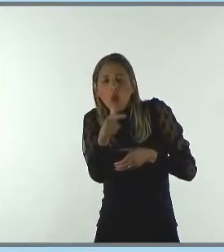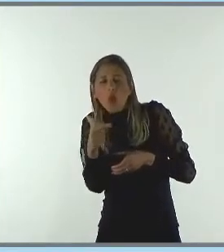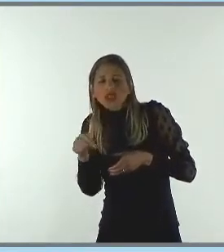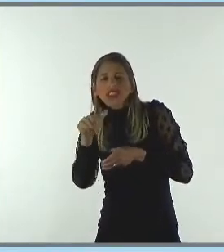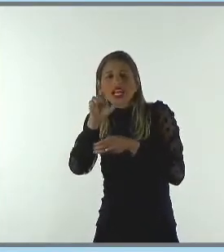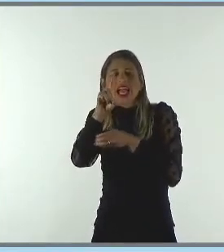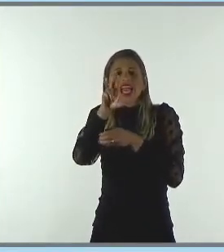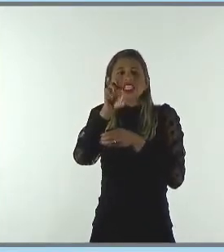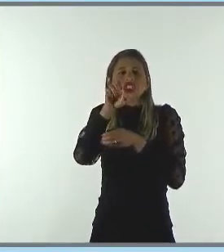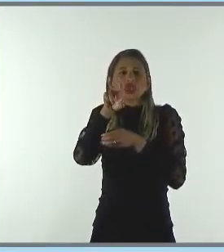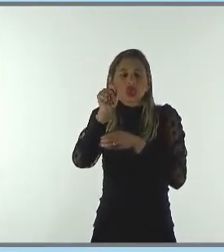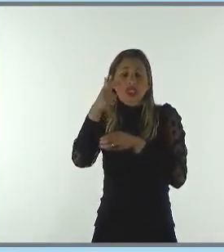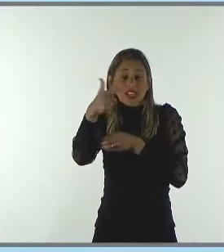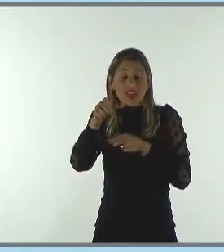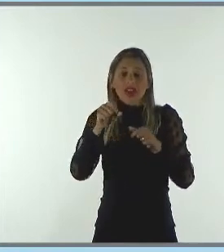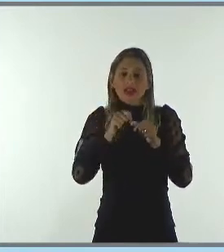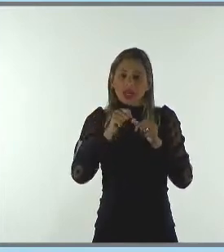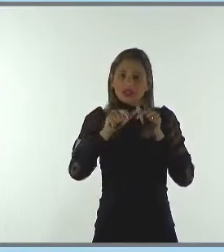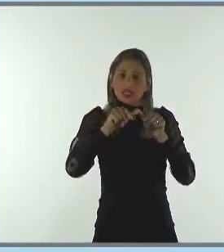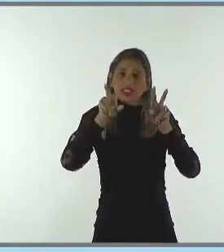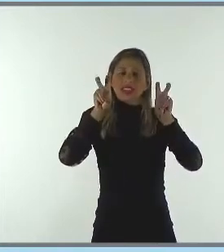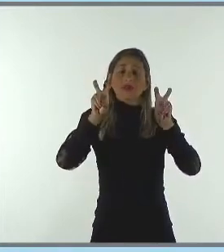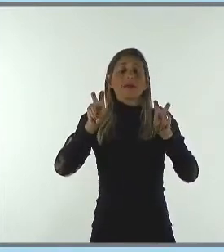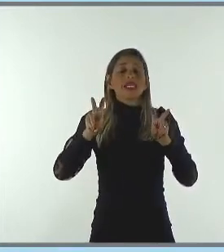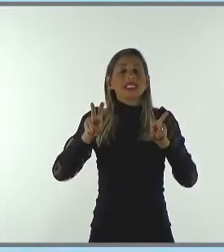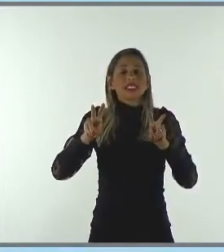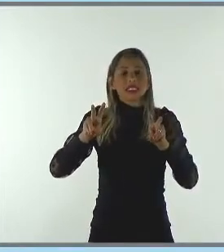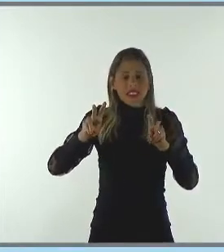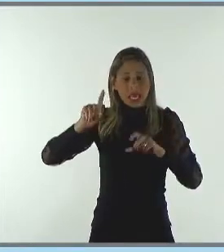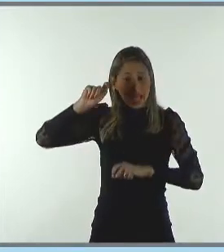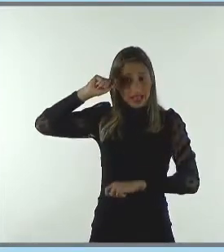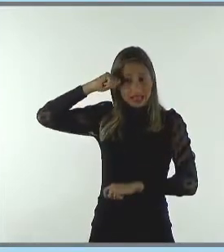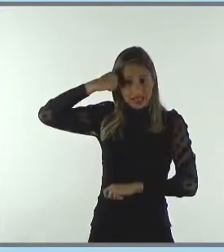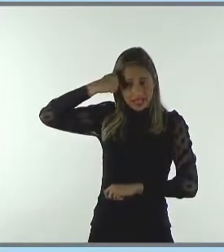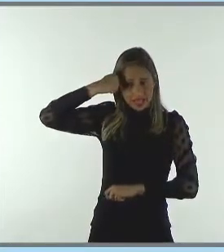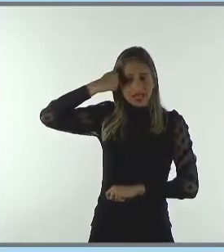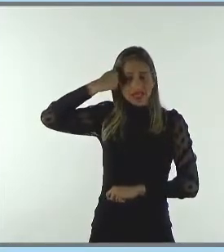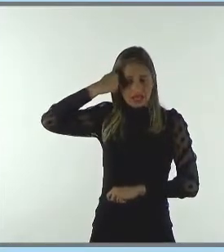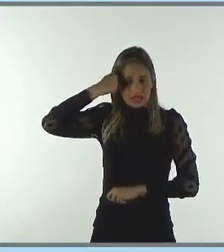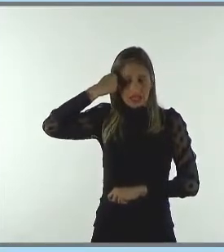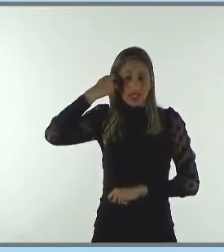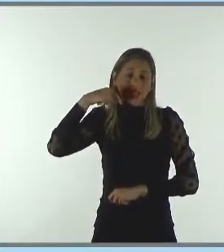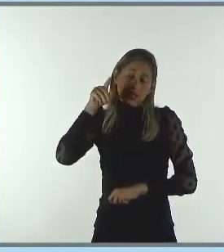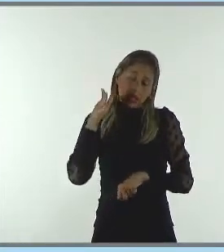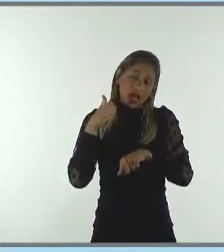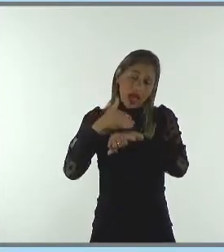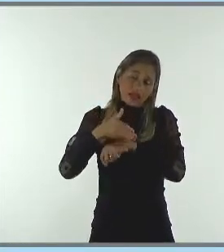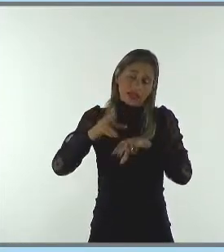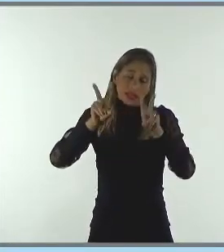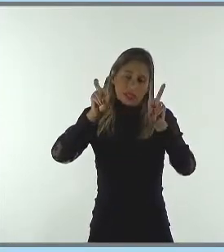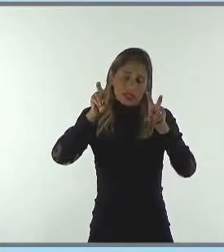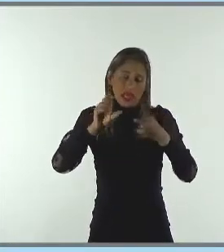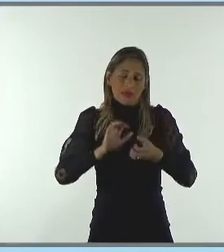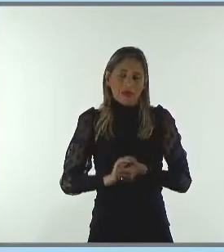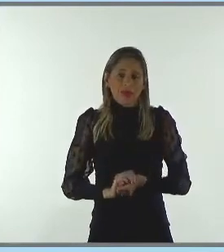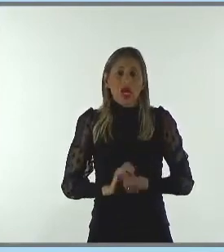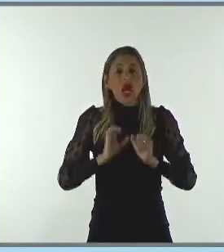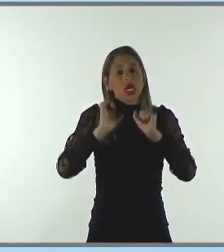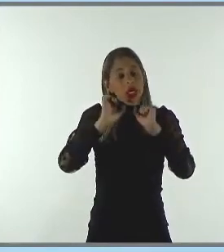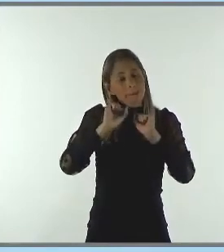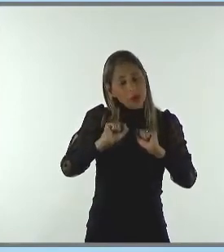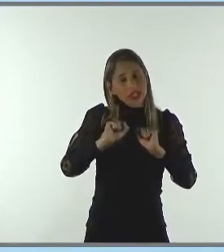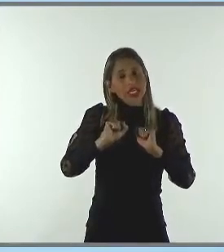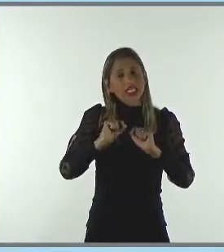vêm depois, que trabalham com temáticas negras, mas não só, mas se centram nesse tema, que poderiam, de algum modo,